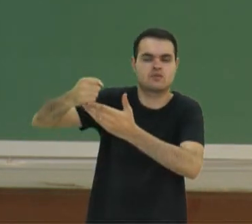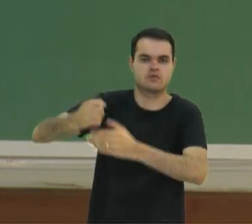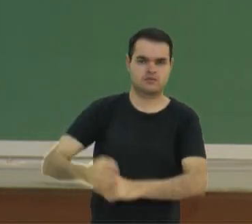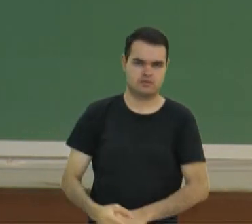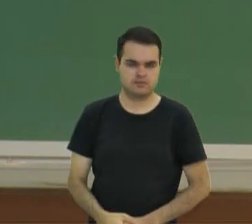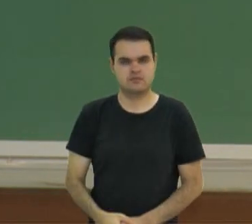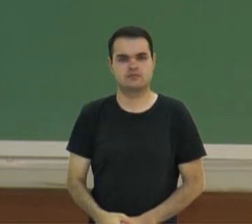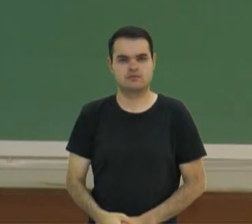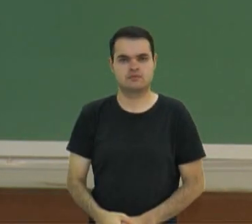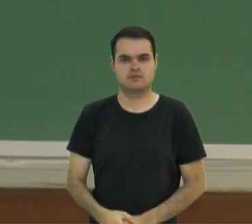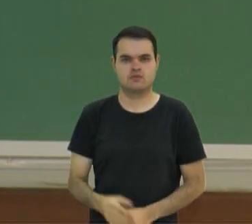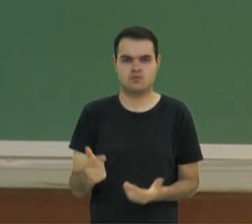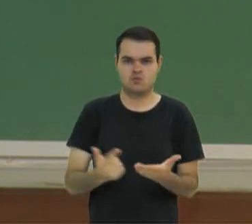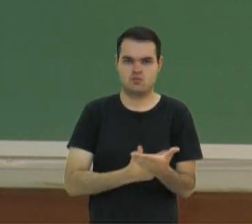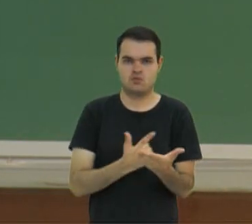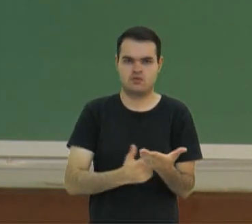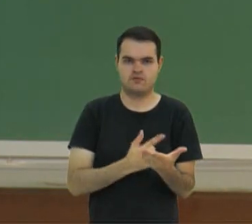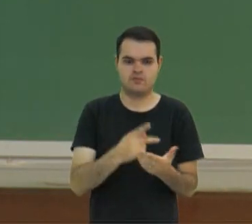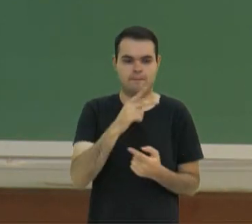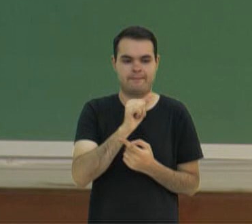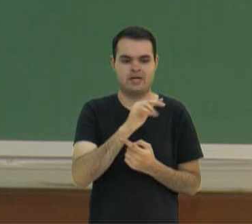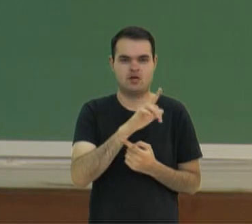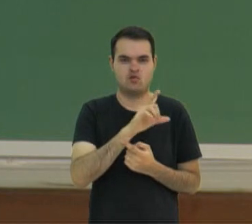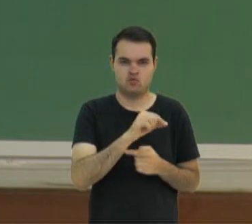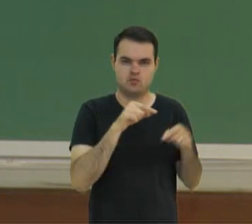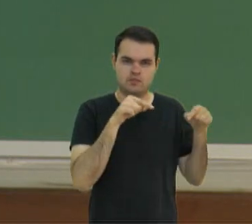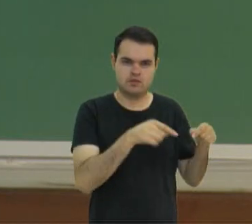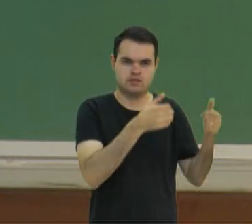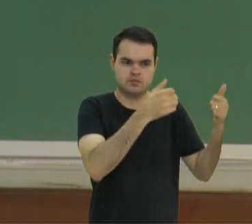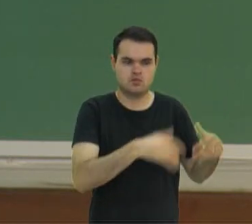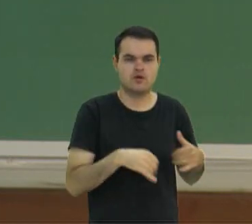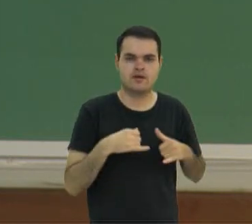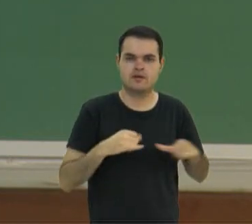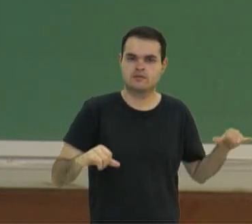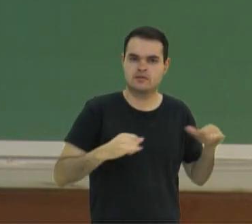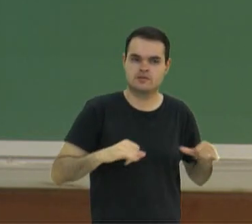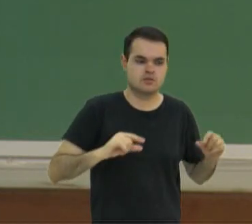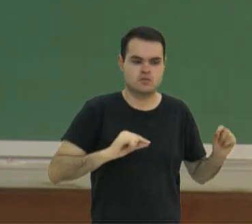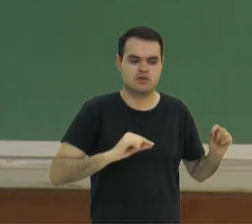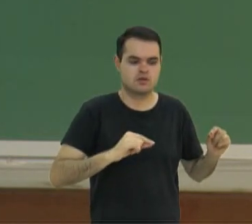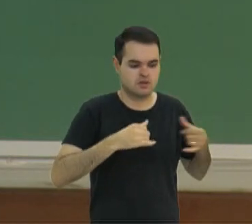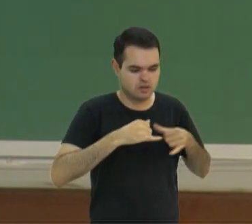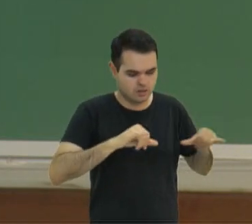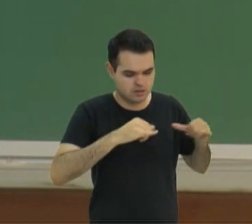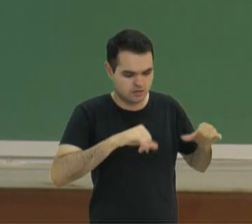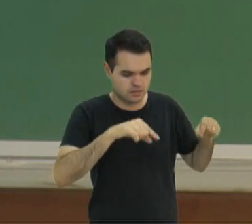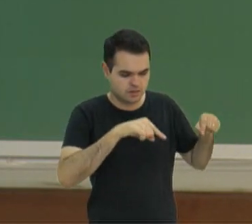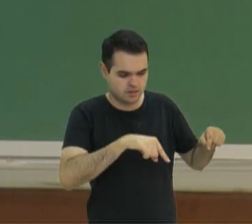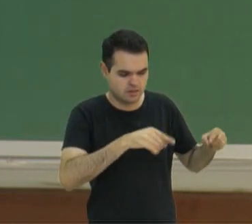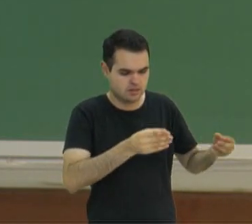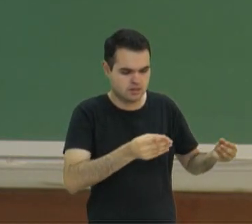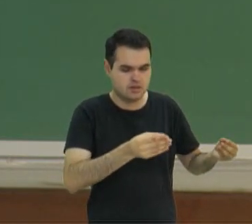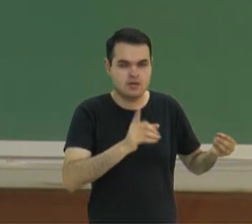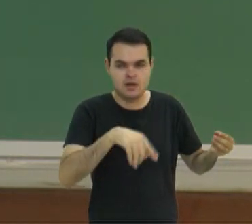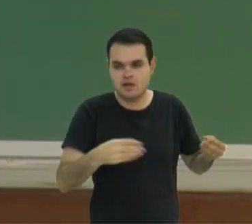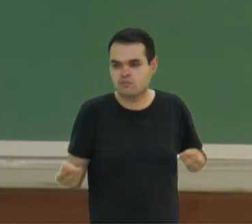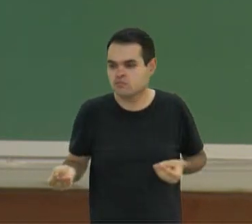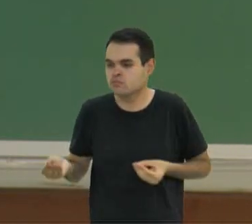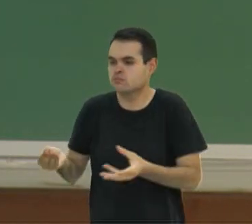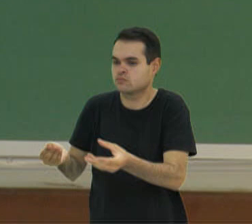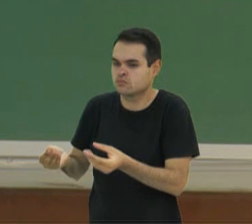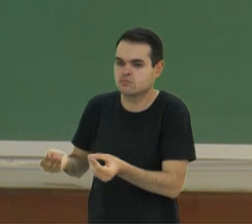gosto de definir em um livro do Paulo Eno, ele fala muito que energia é aquilo que a gente consegue transportar